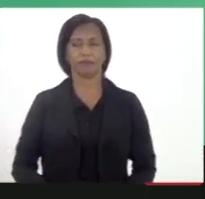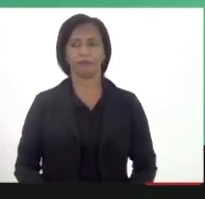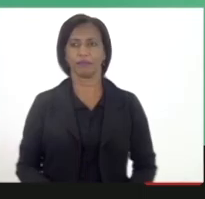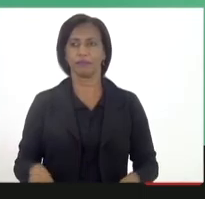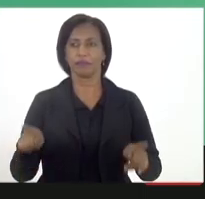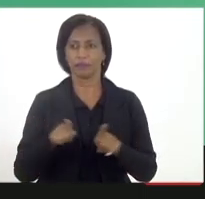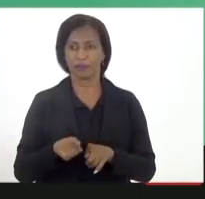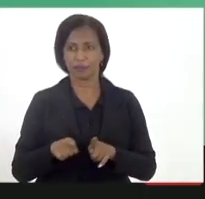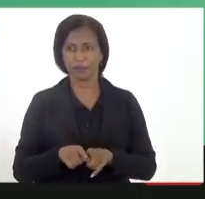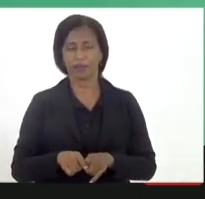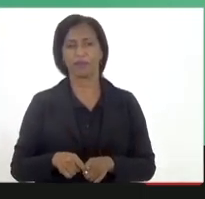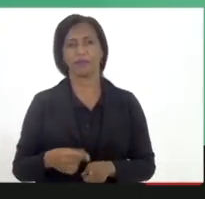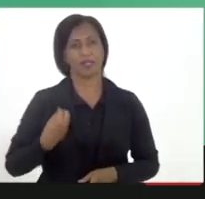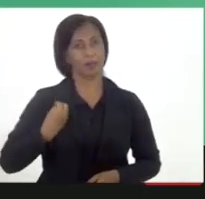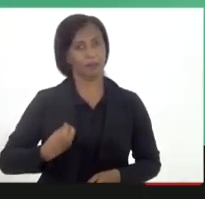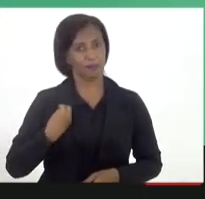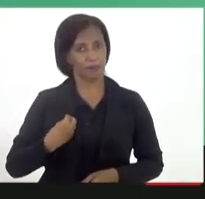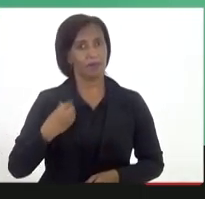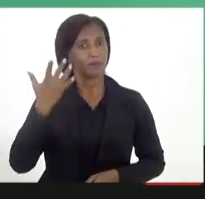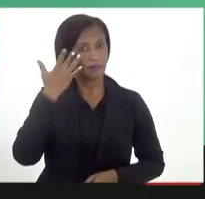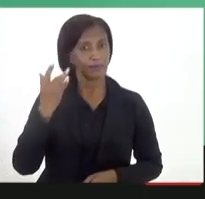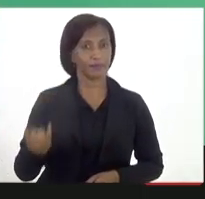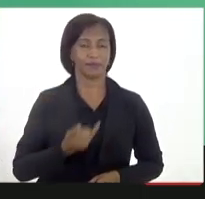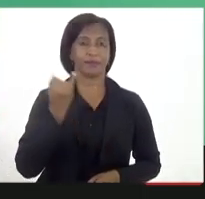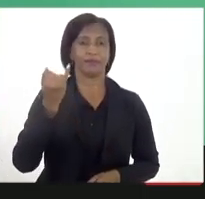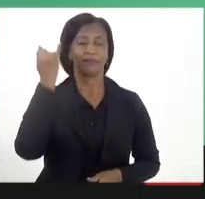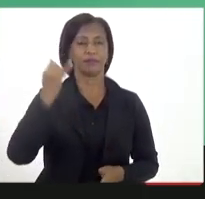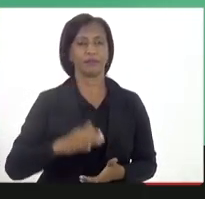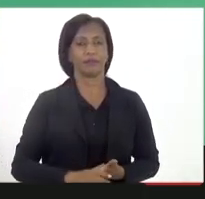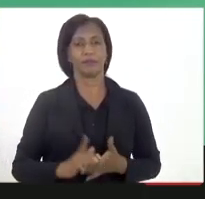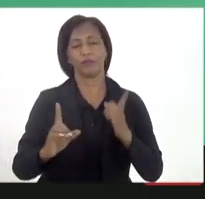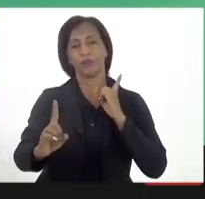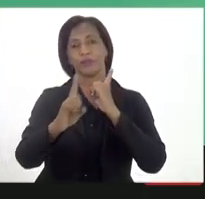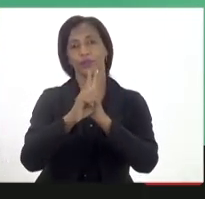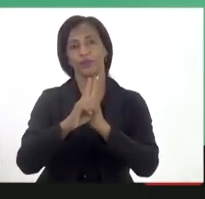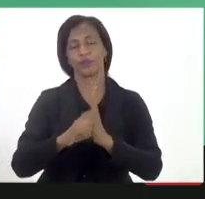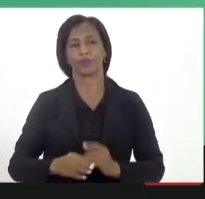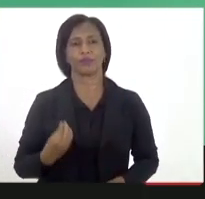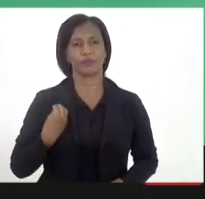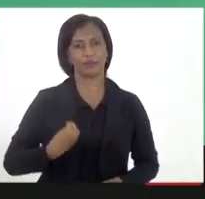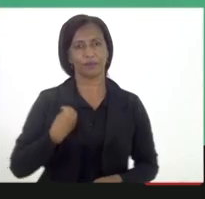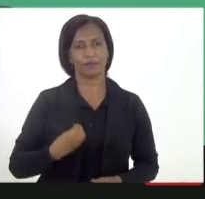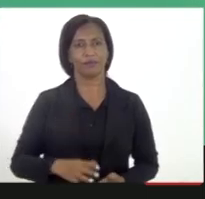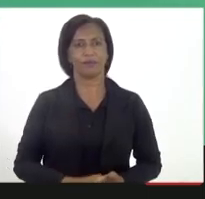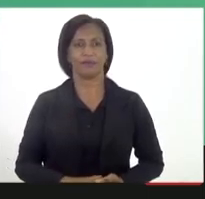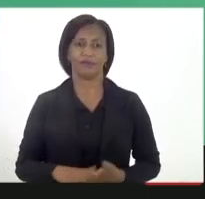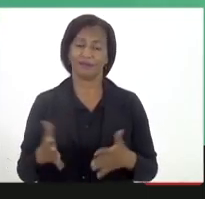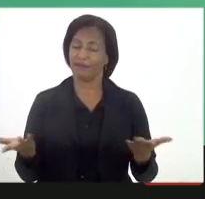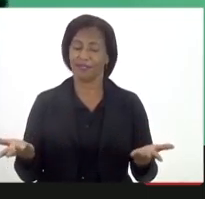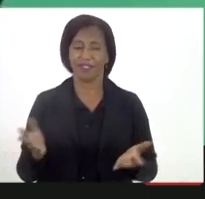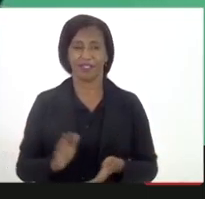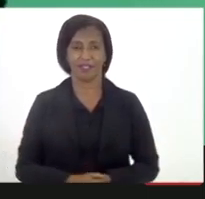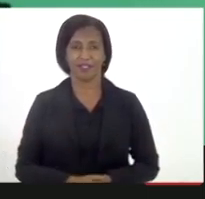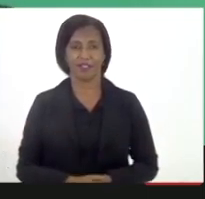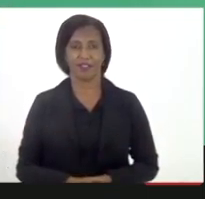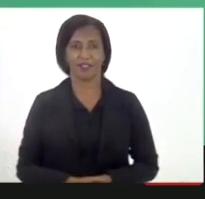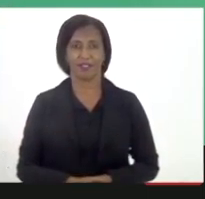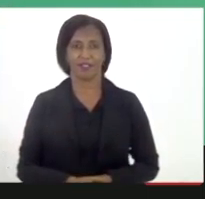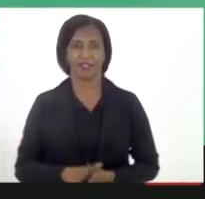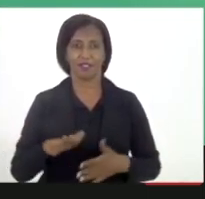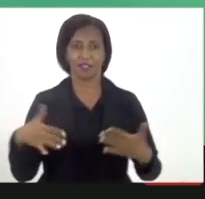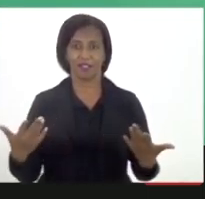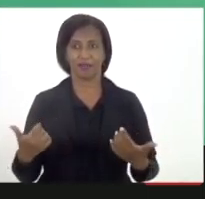inclusive para estar presente acho importantíssimo o encontro presencial e é isso então assim